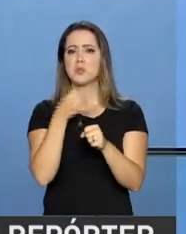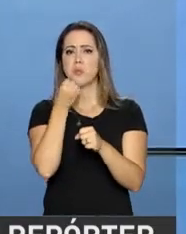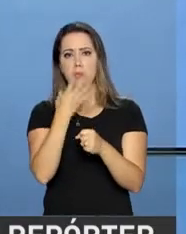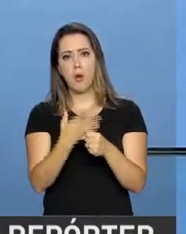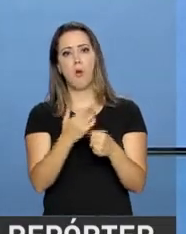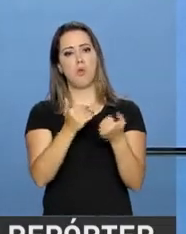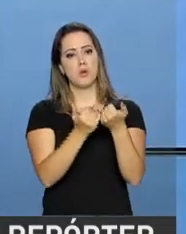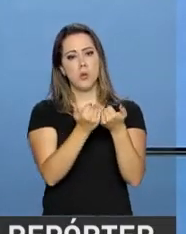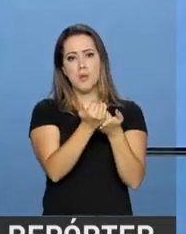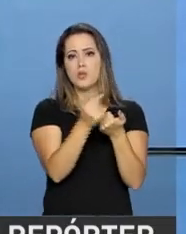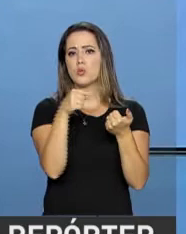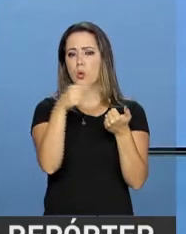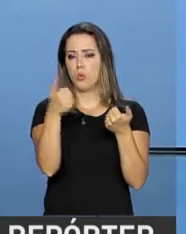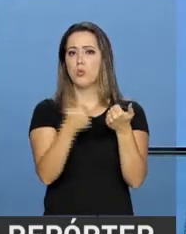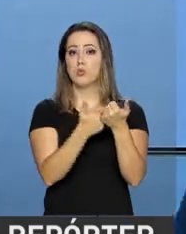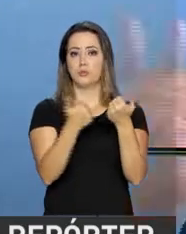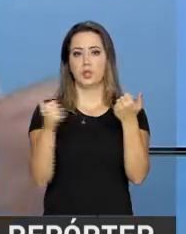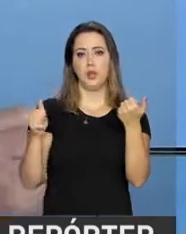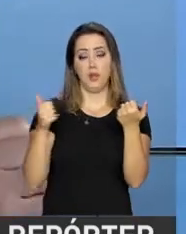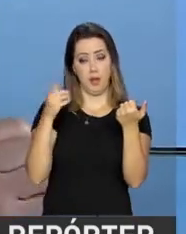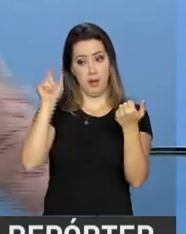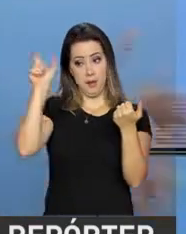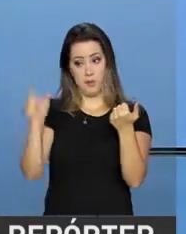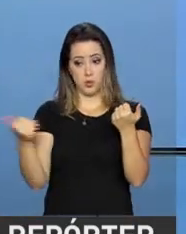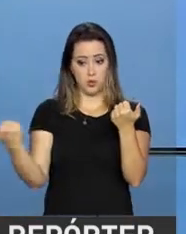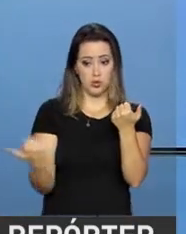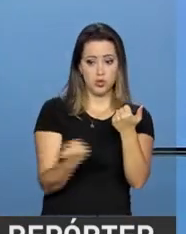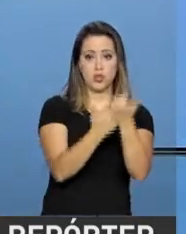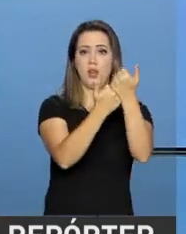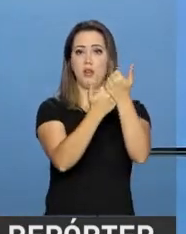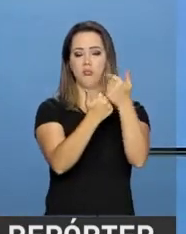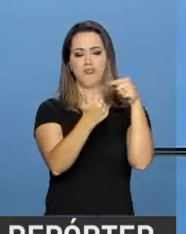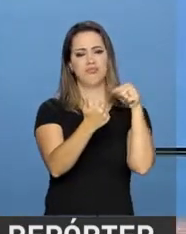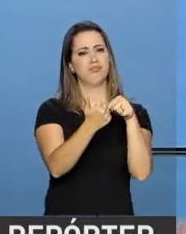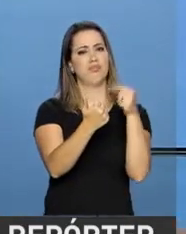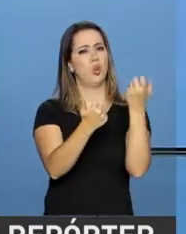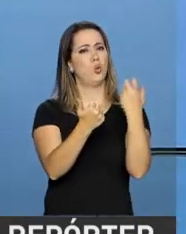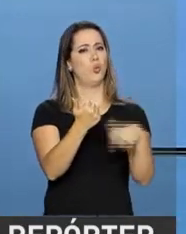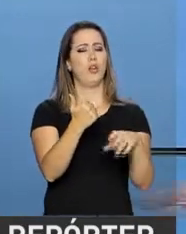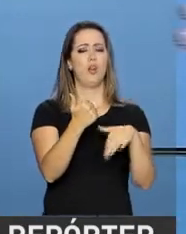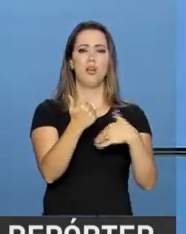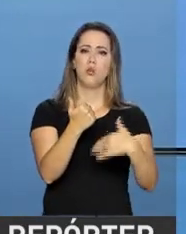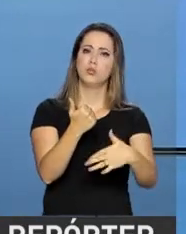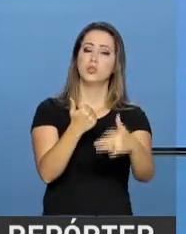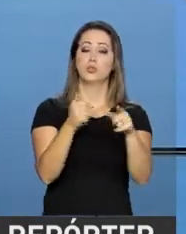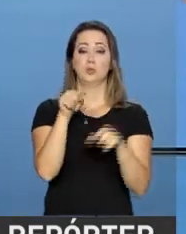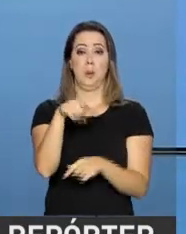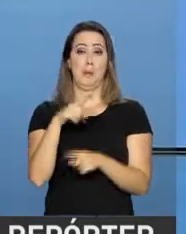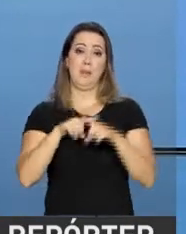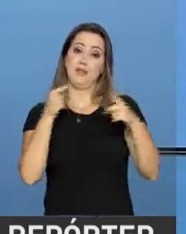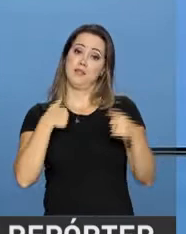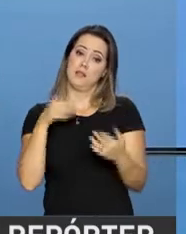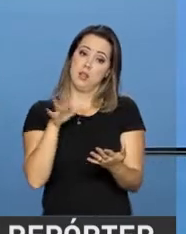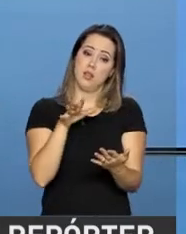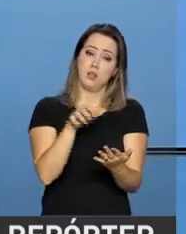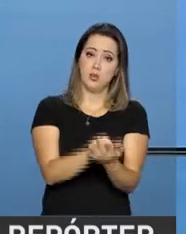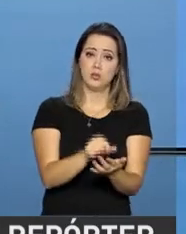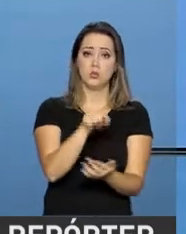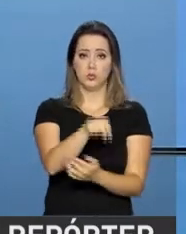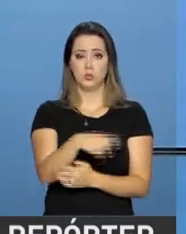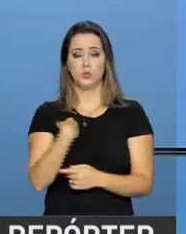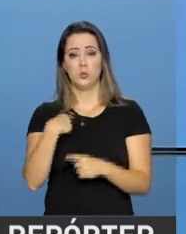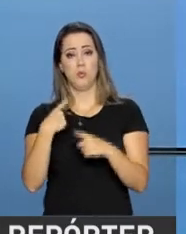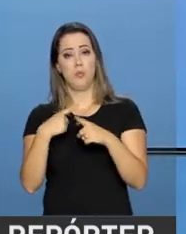que se iniciaram no passado. Então, quando lá cheguei, sem embargo das dificuldades econômicas, porque as obras